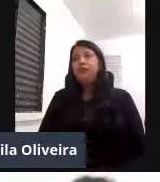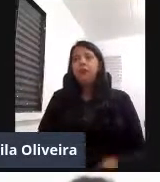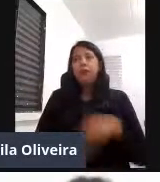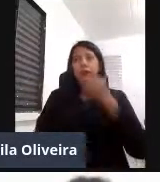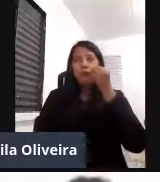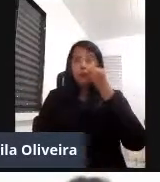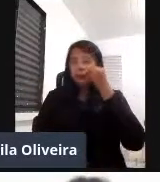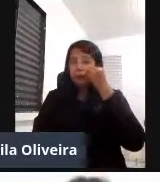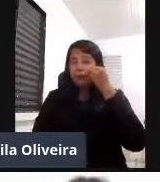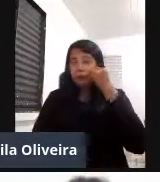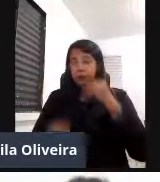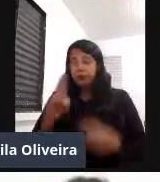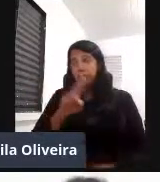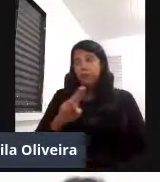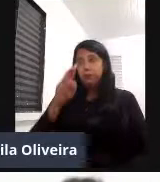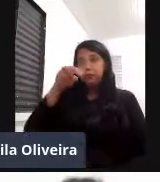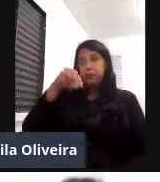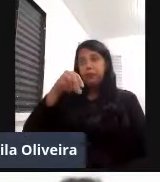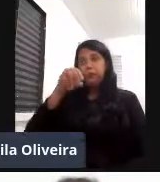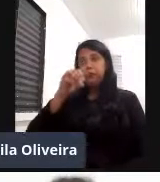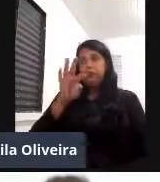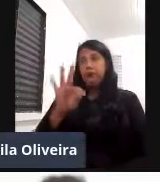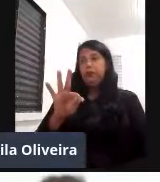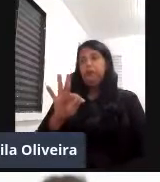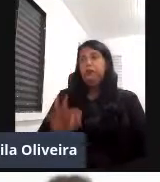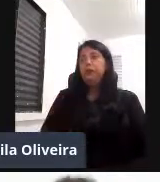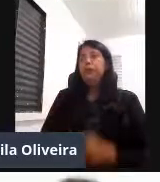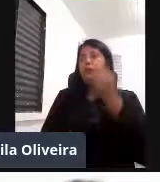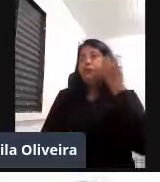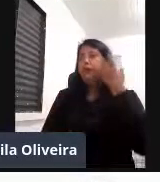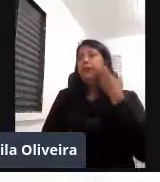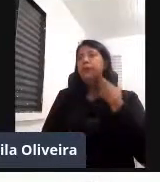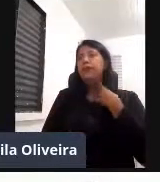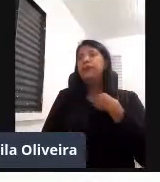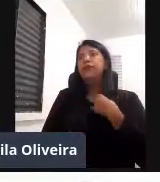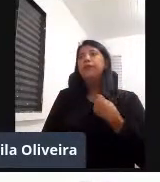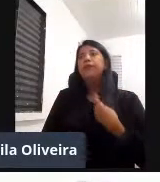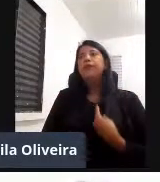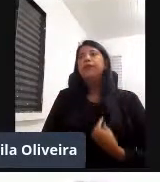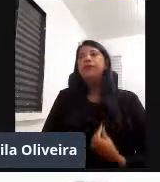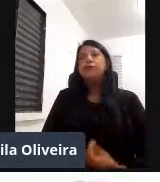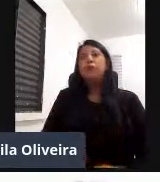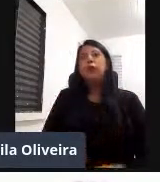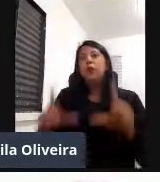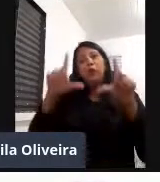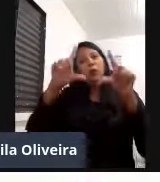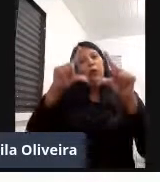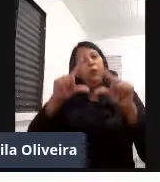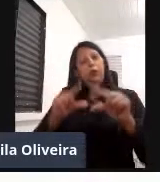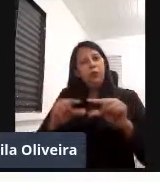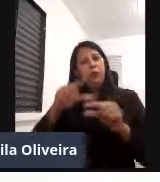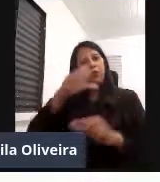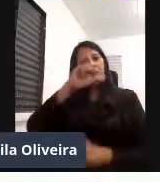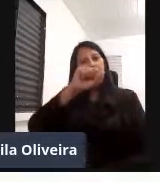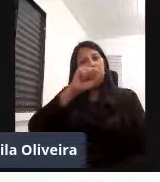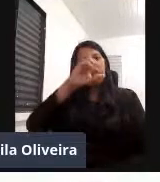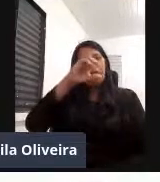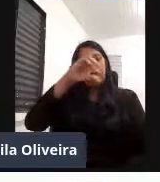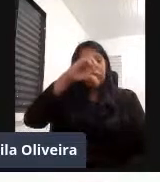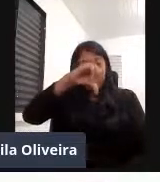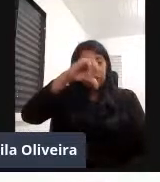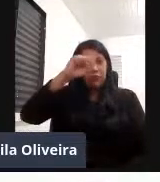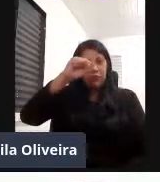Então, dados governamentais, NOT, tecnologia. Olha só, gente, 981